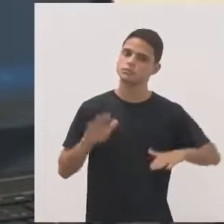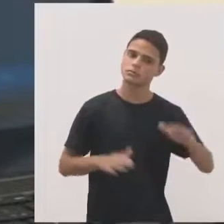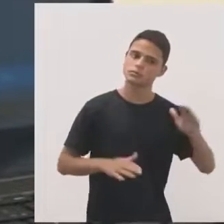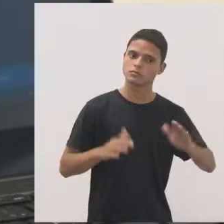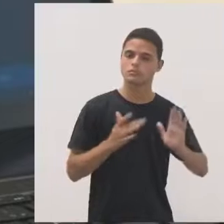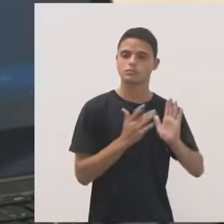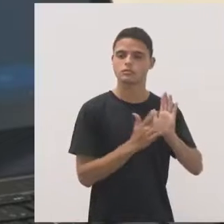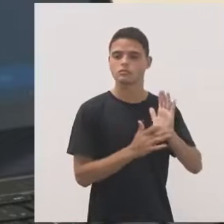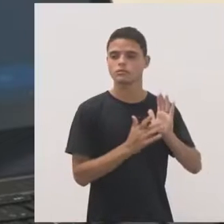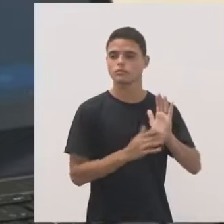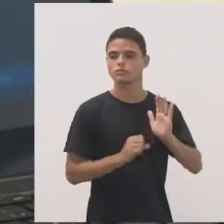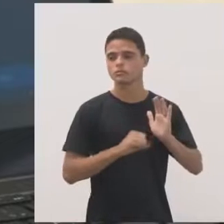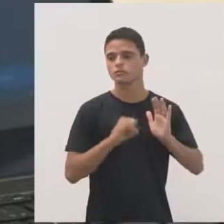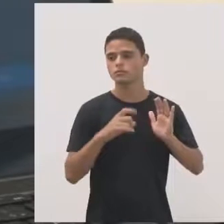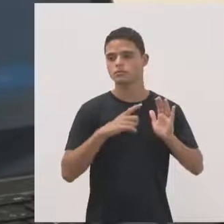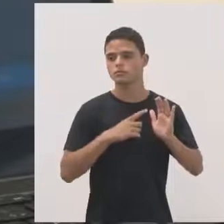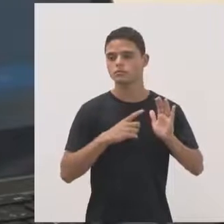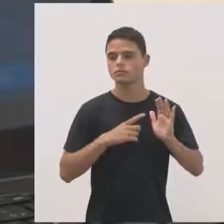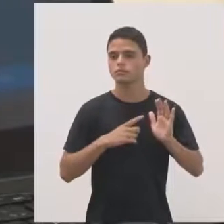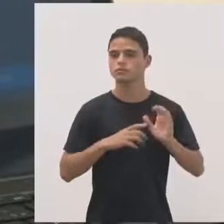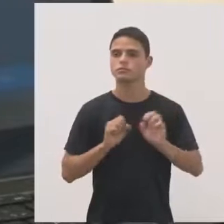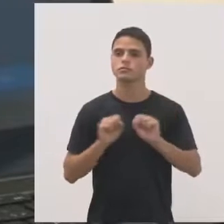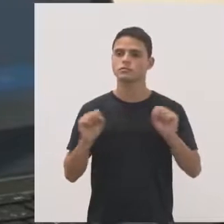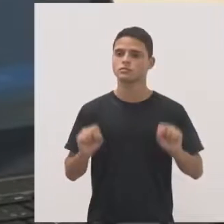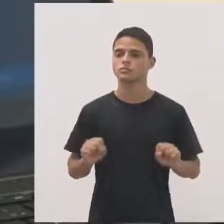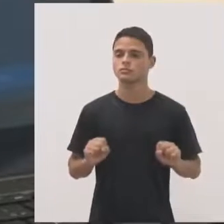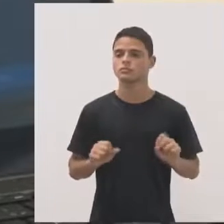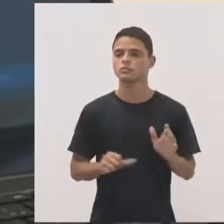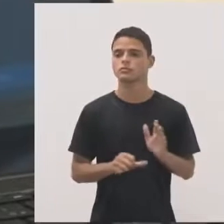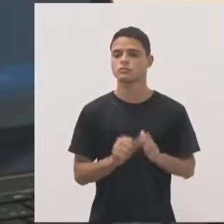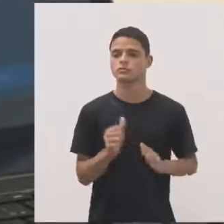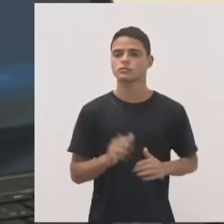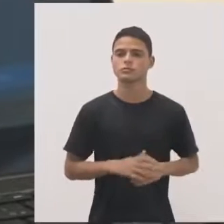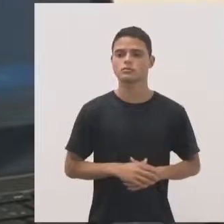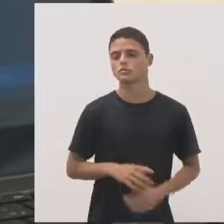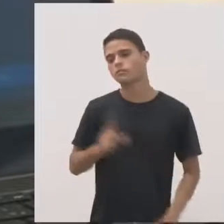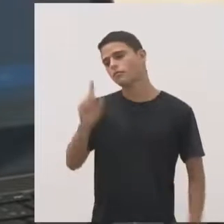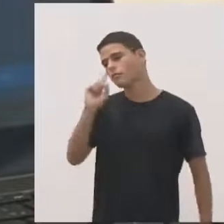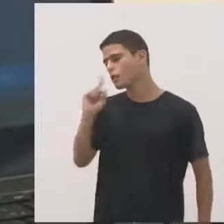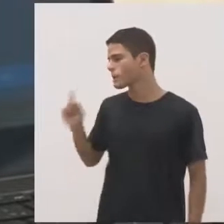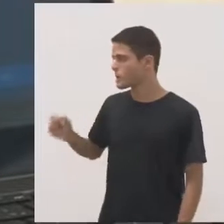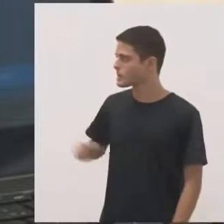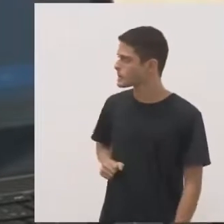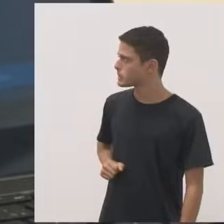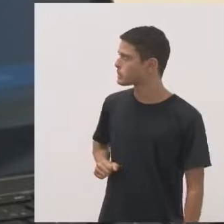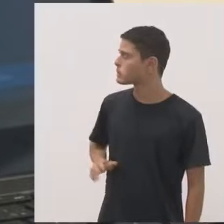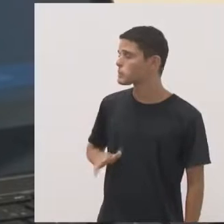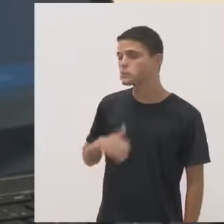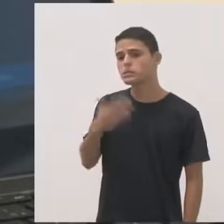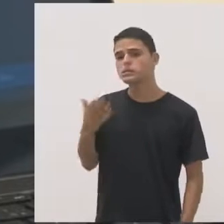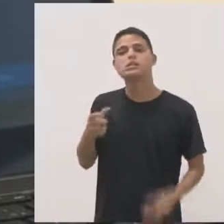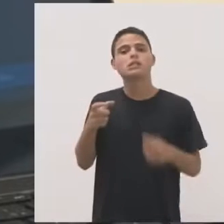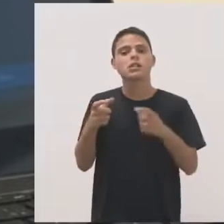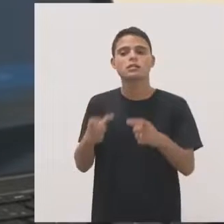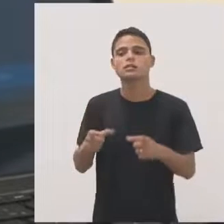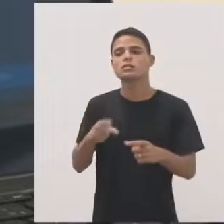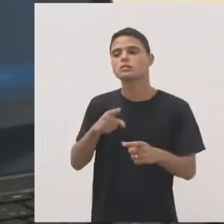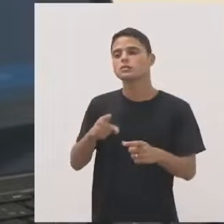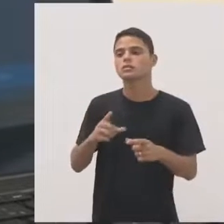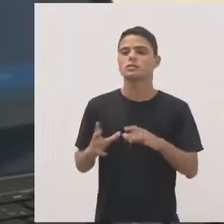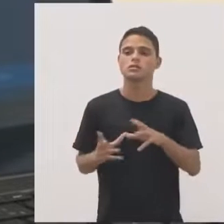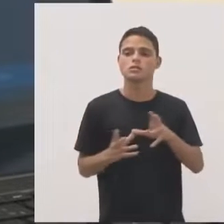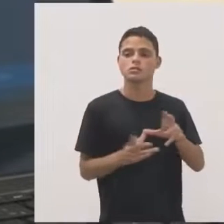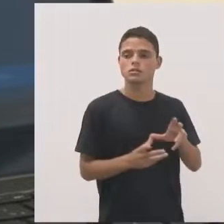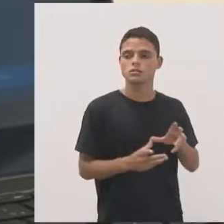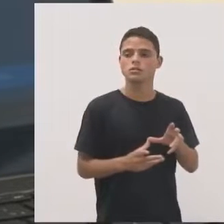também, se tiver o sistema Windows nele, ele vai aparecer essa tela aqui, tá? Que é para saber qual região que você está